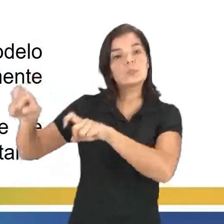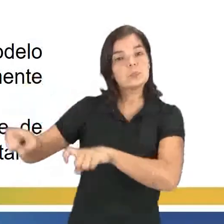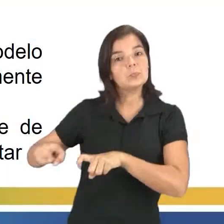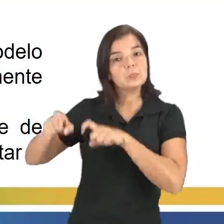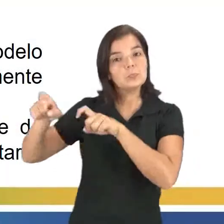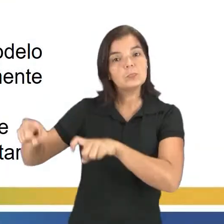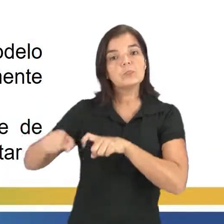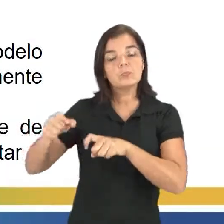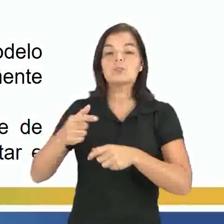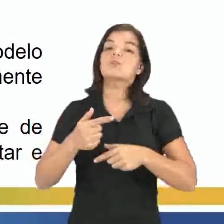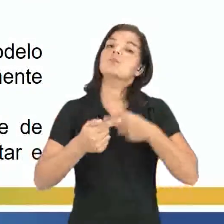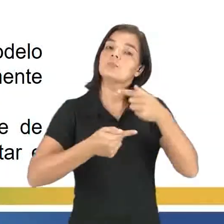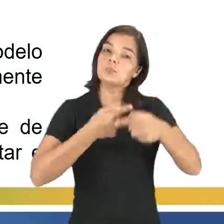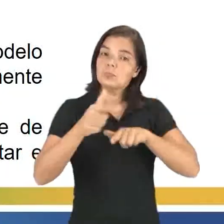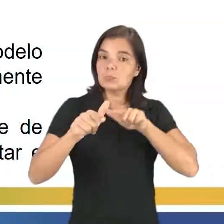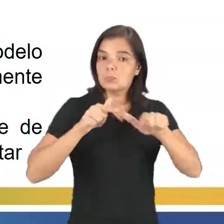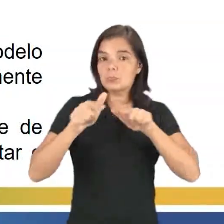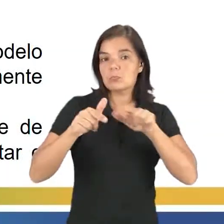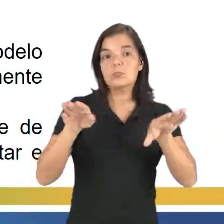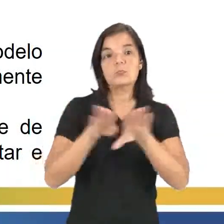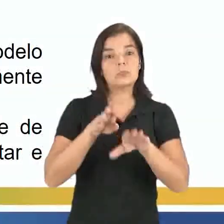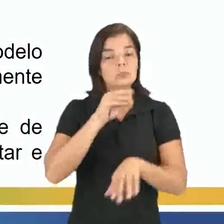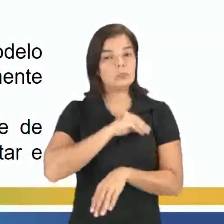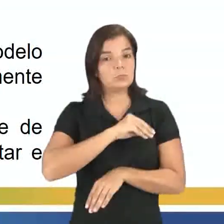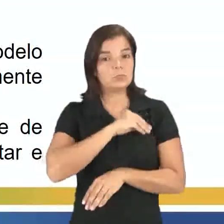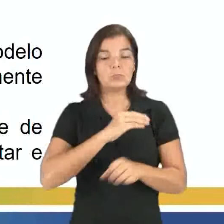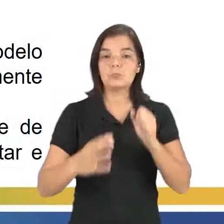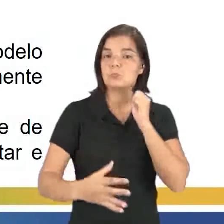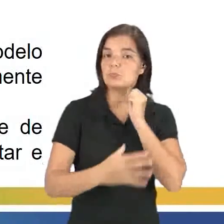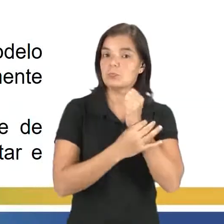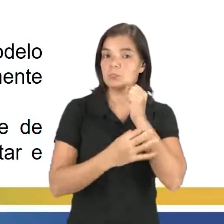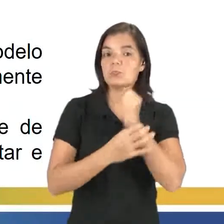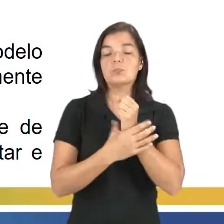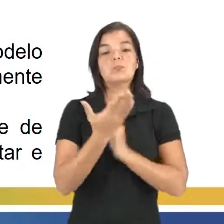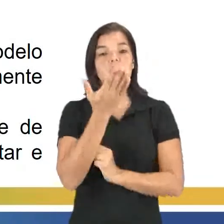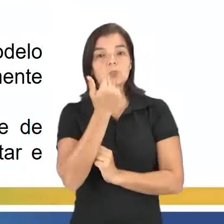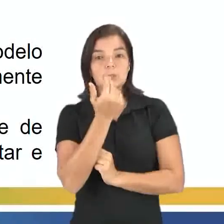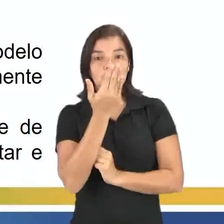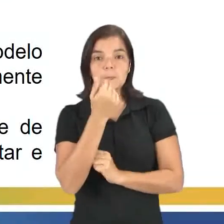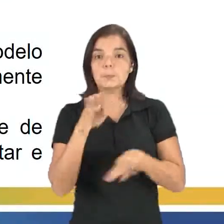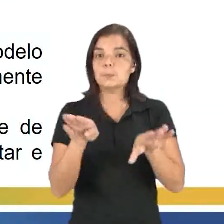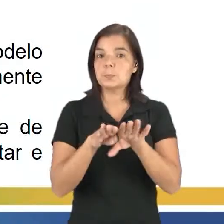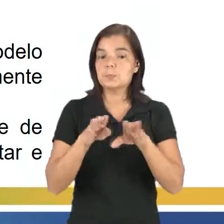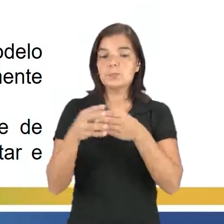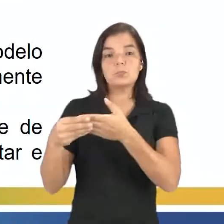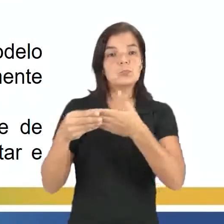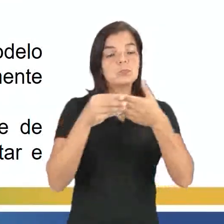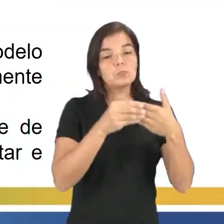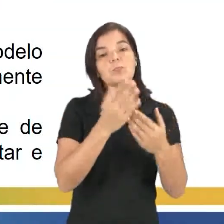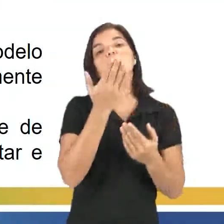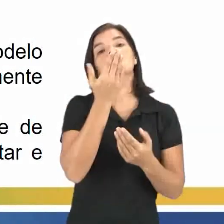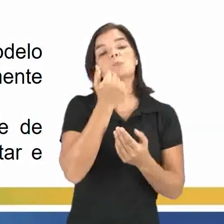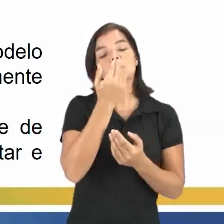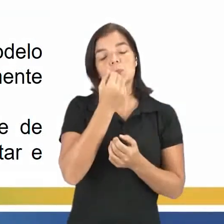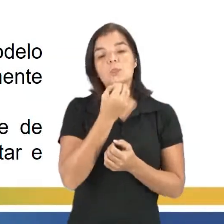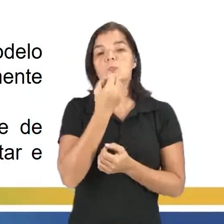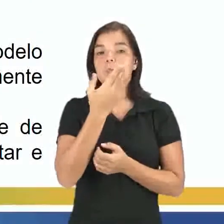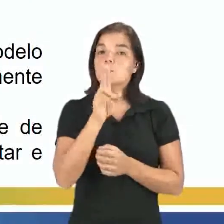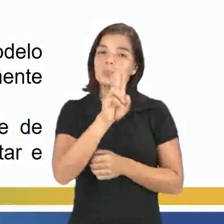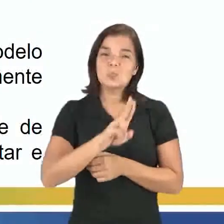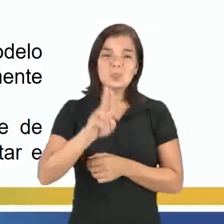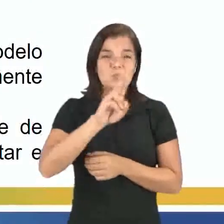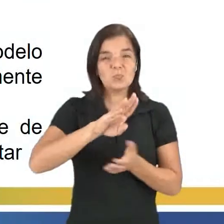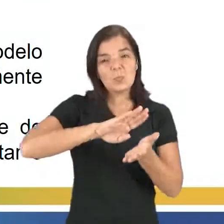né? Gera emprego e renda, garante a segurança alimentar, né? Nos traz uma alimentação, né, sem o uso